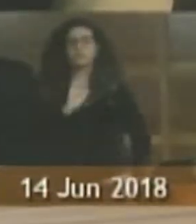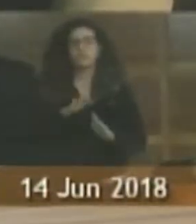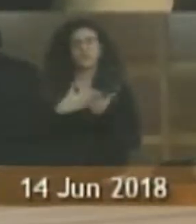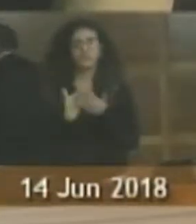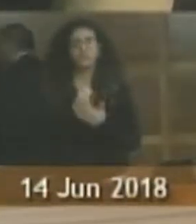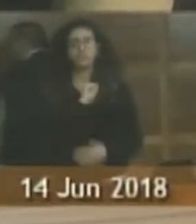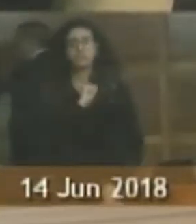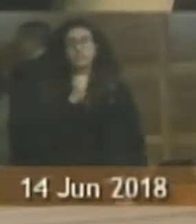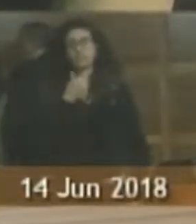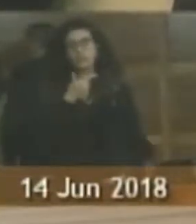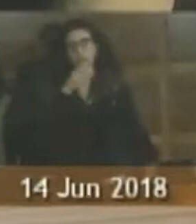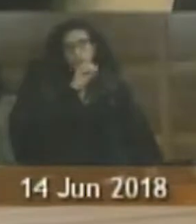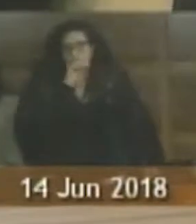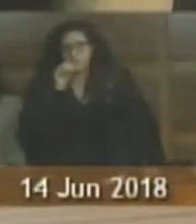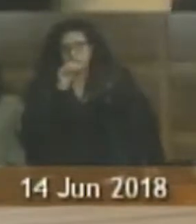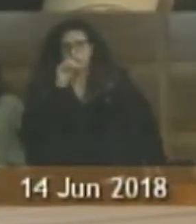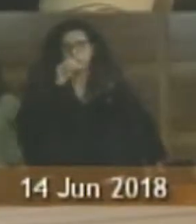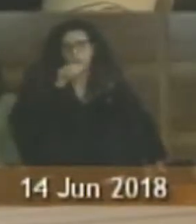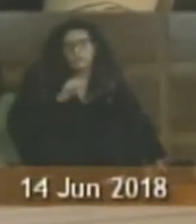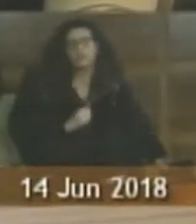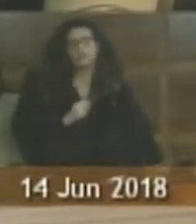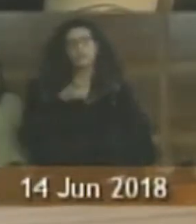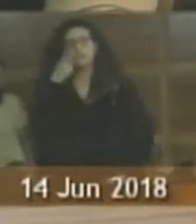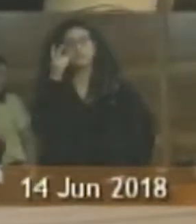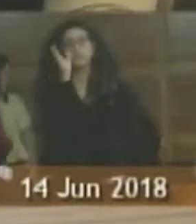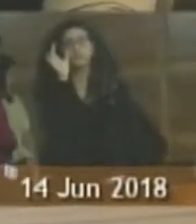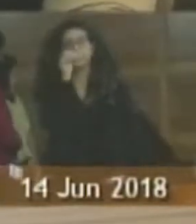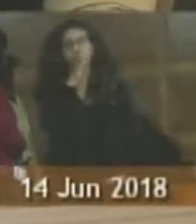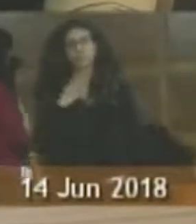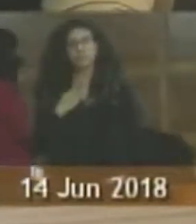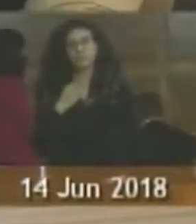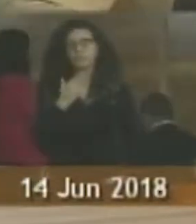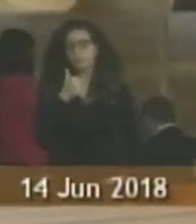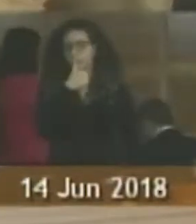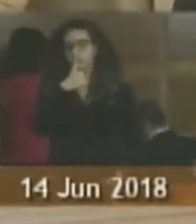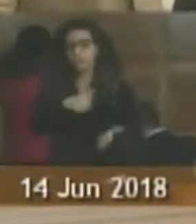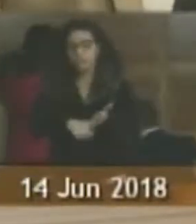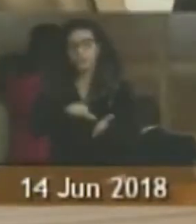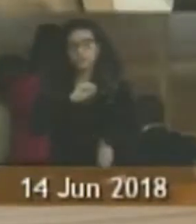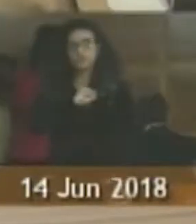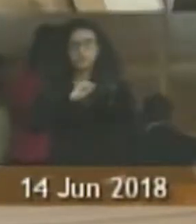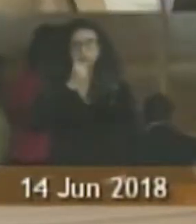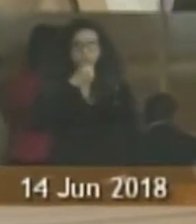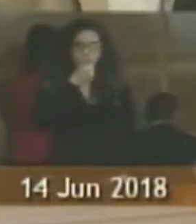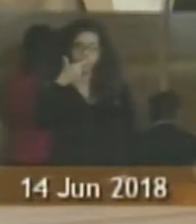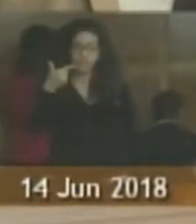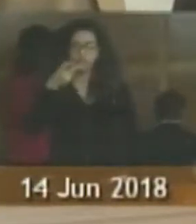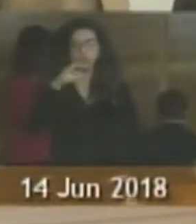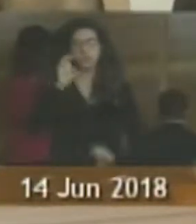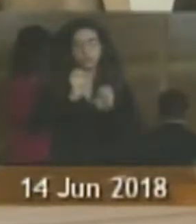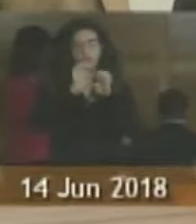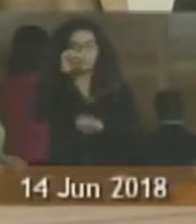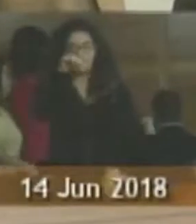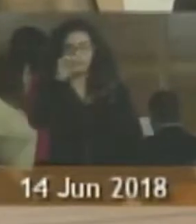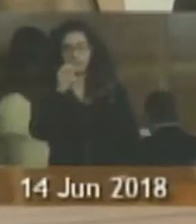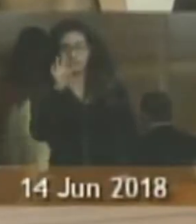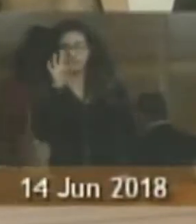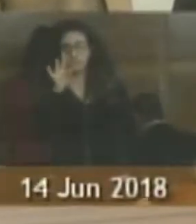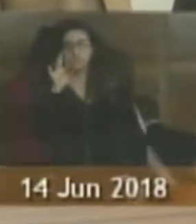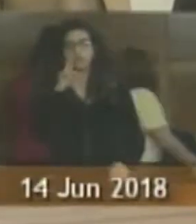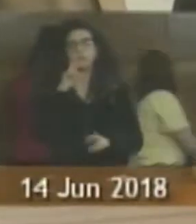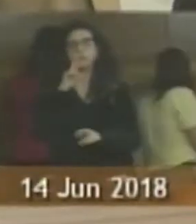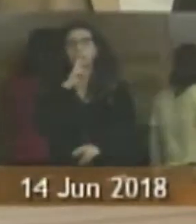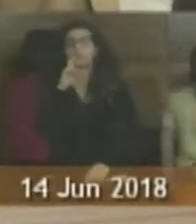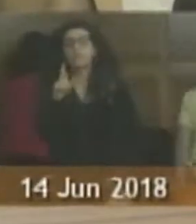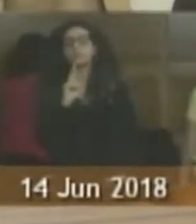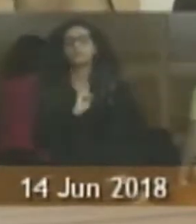200 de 2018, de autoria da vereadora Tite Brasil. Correspondência simples número 12. Autor, Nete Angra. Descrição. Em